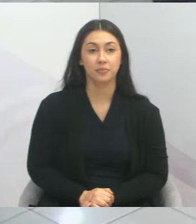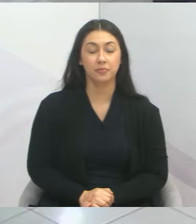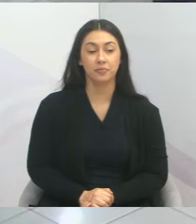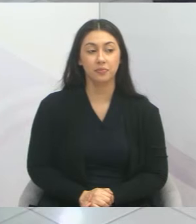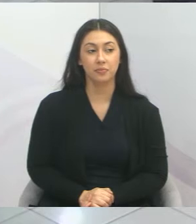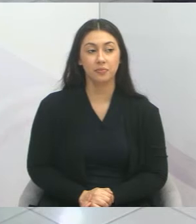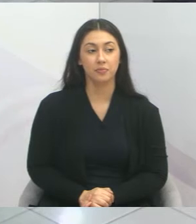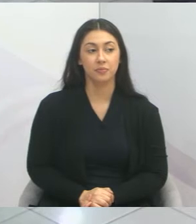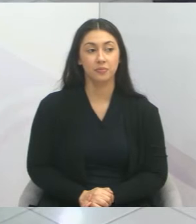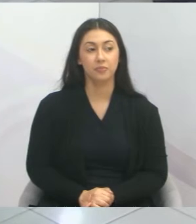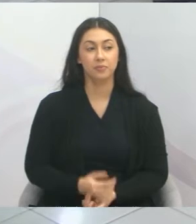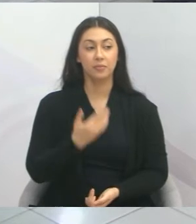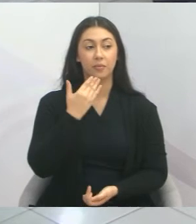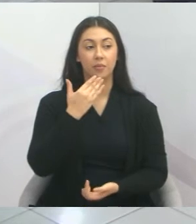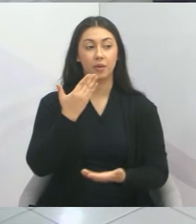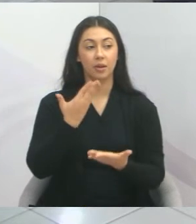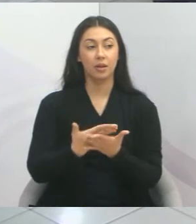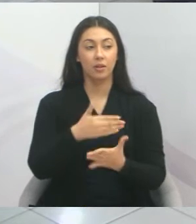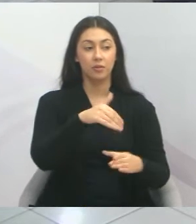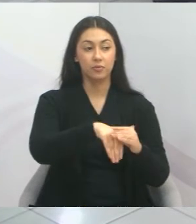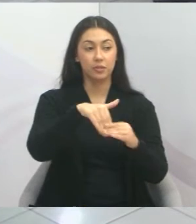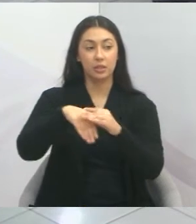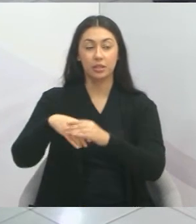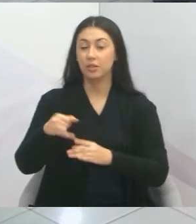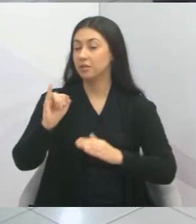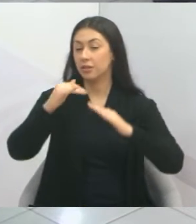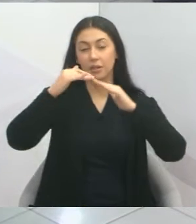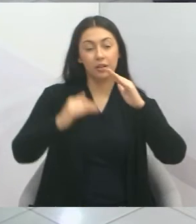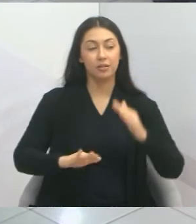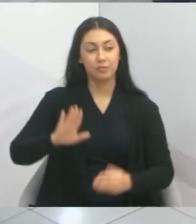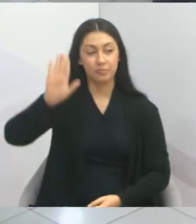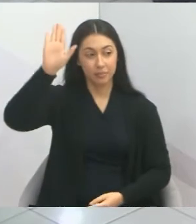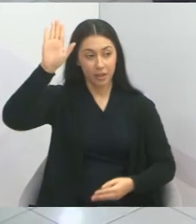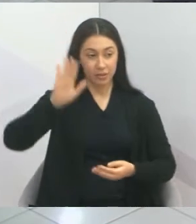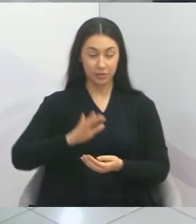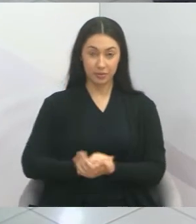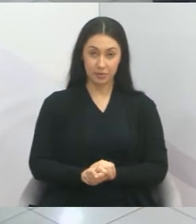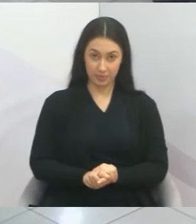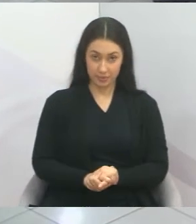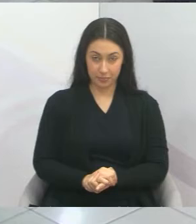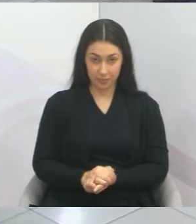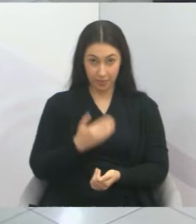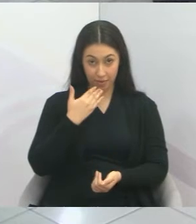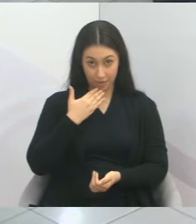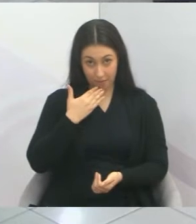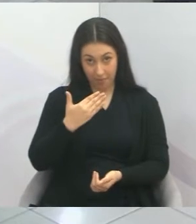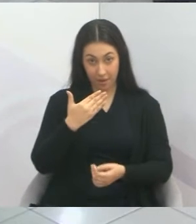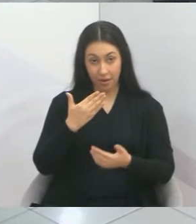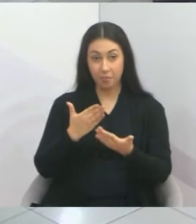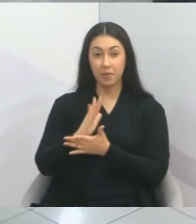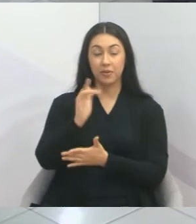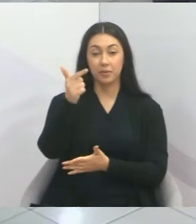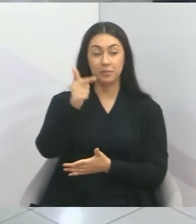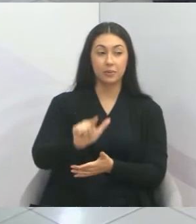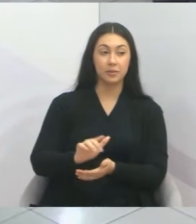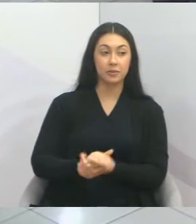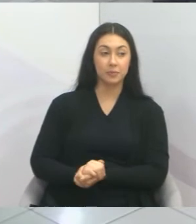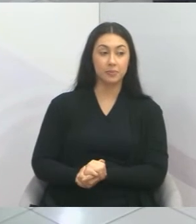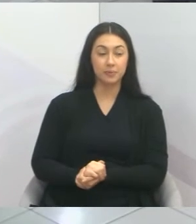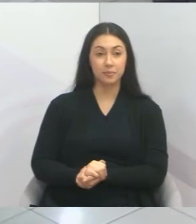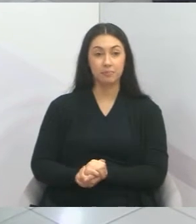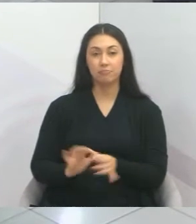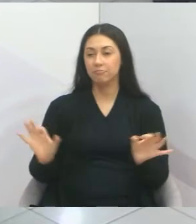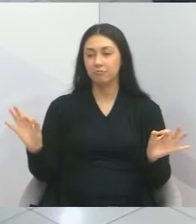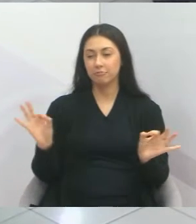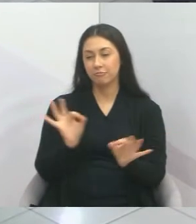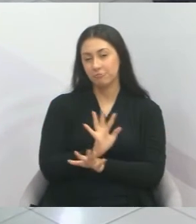o requerimento está em votação que foram encontrados por favor se manifesta encontrar nos braços requerimento aprovado próximo requerimento